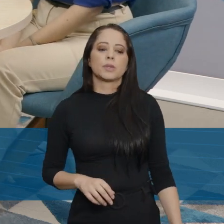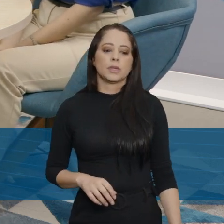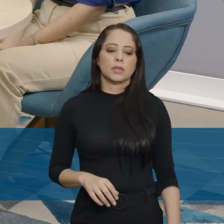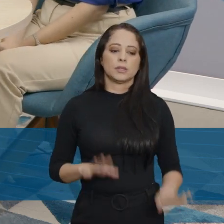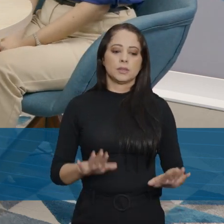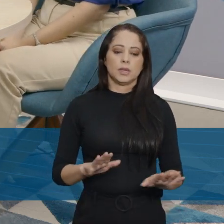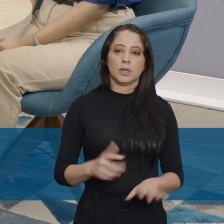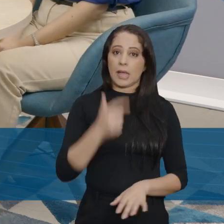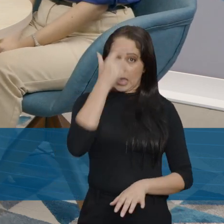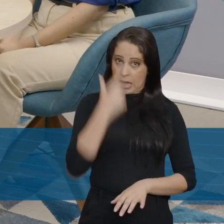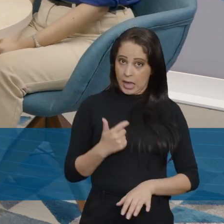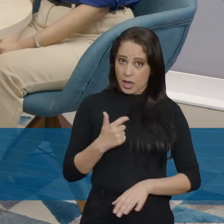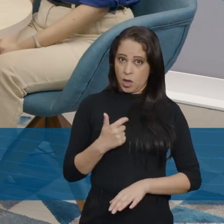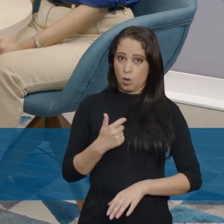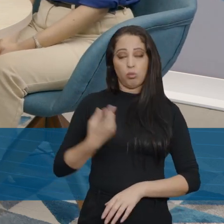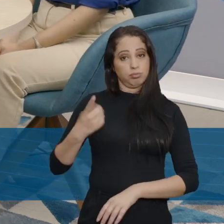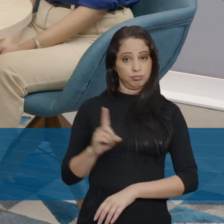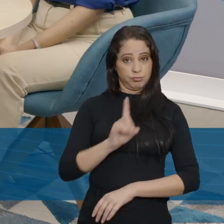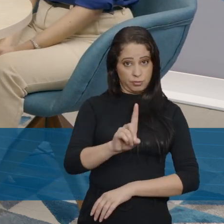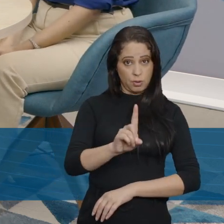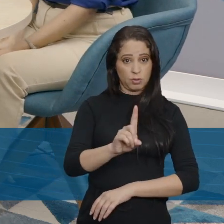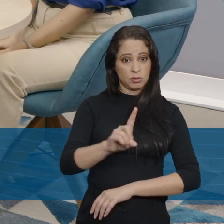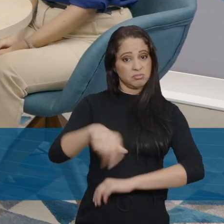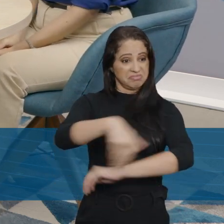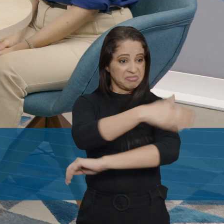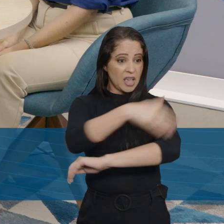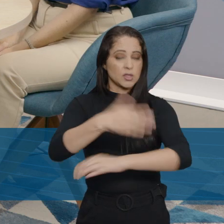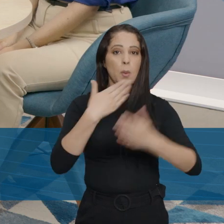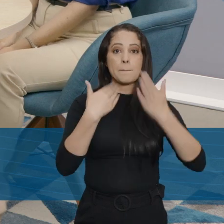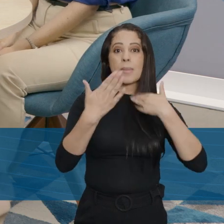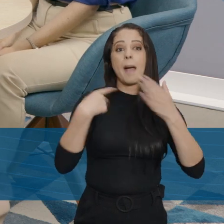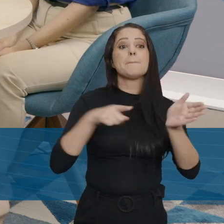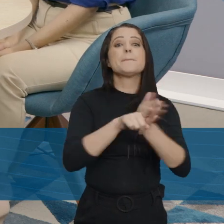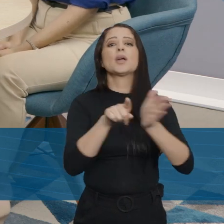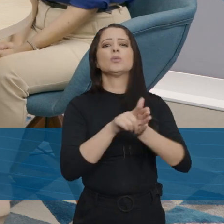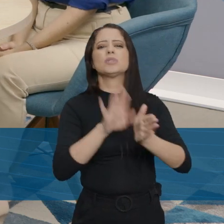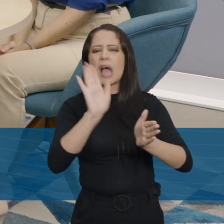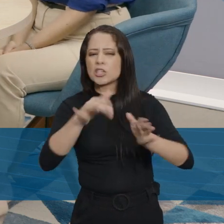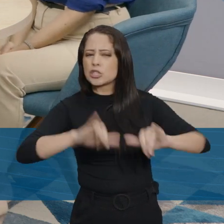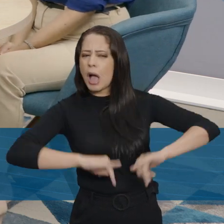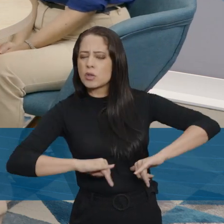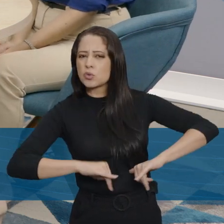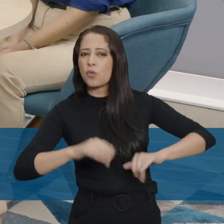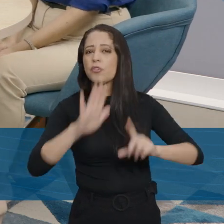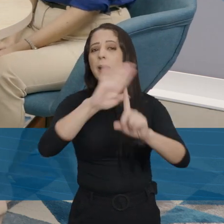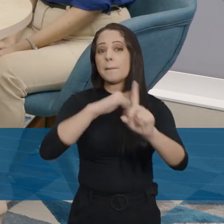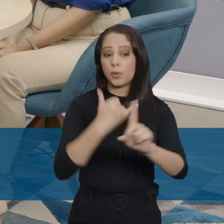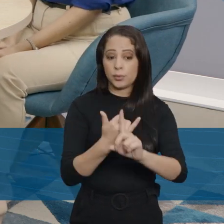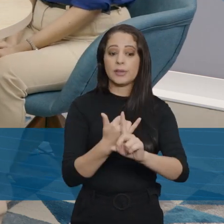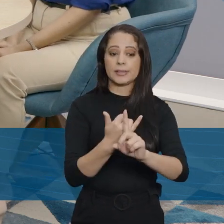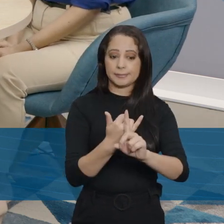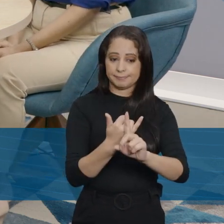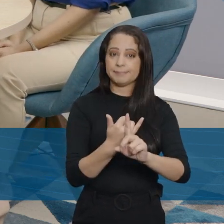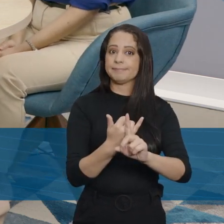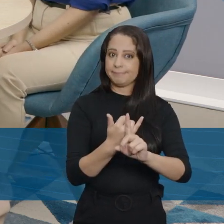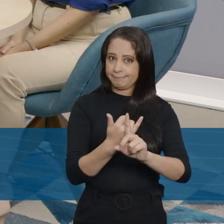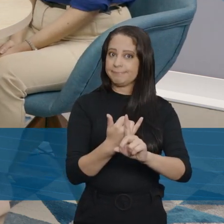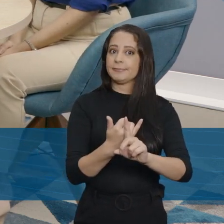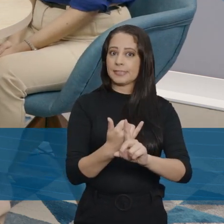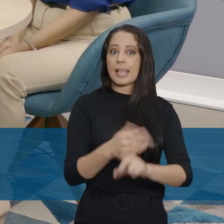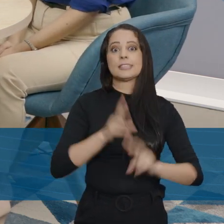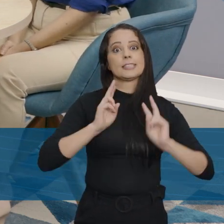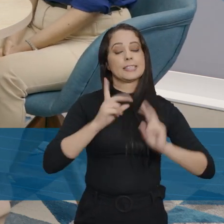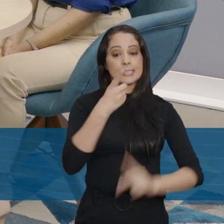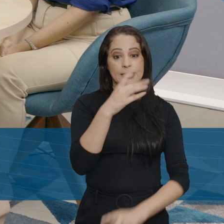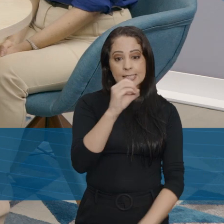gente contextualizar nosso papo, eu fui pras ruas e para conversar com algumas pessoas, se em algum momento da vida elas já sofreram bullying, eu